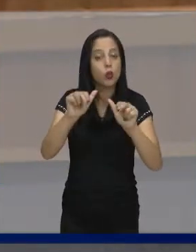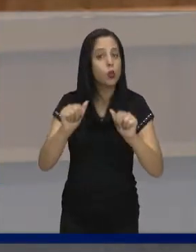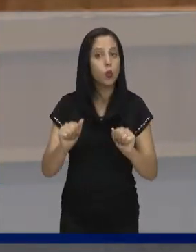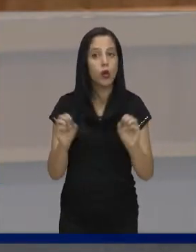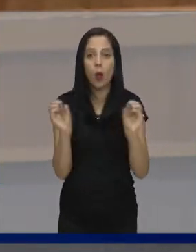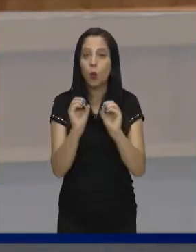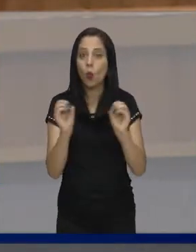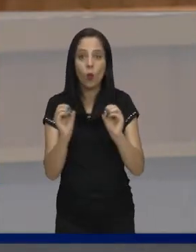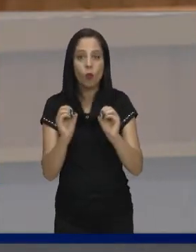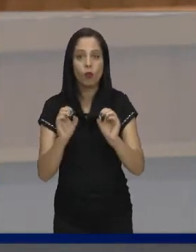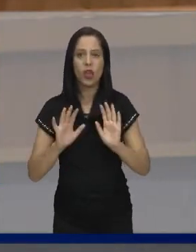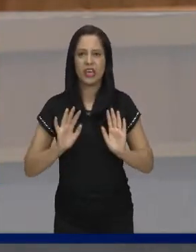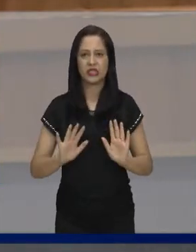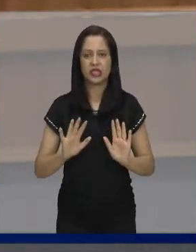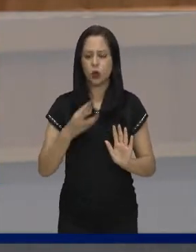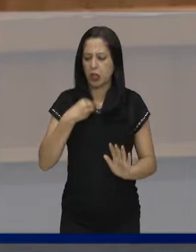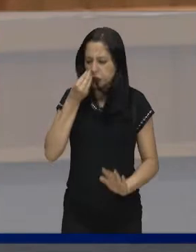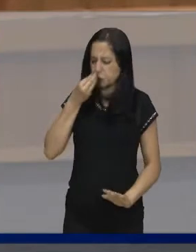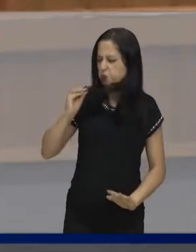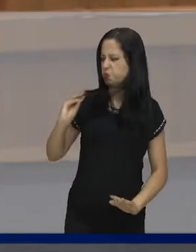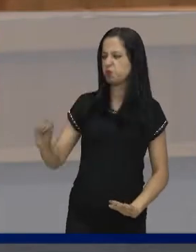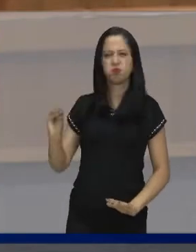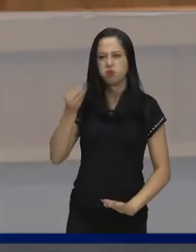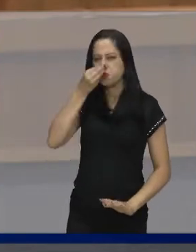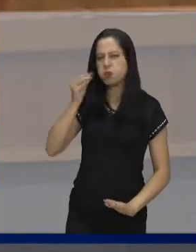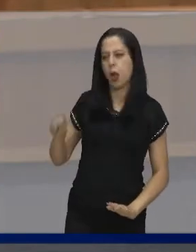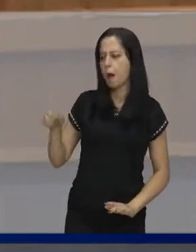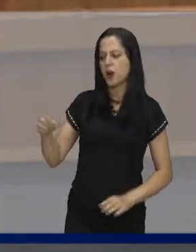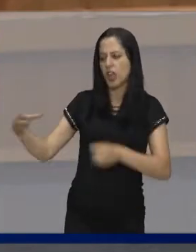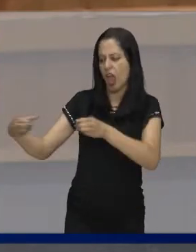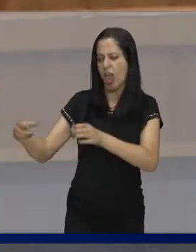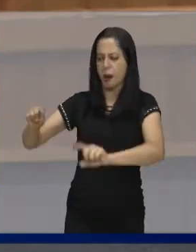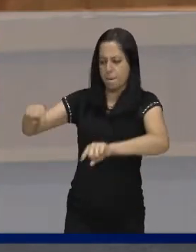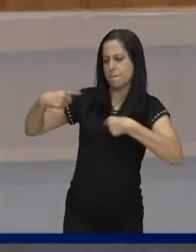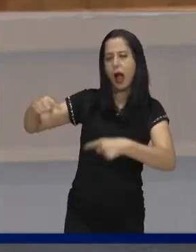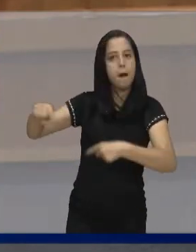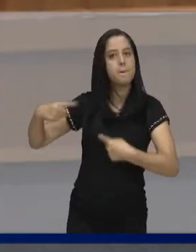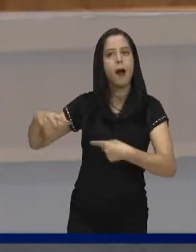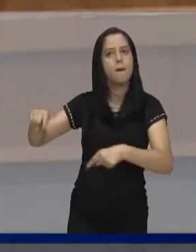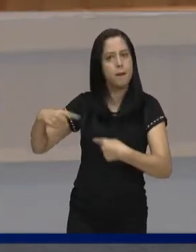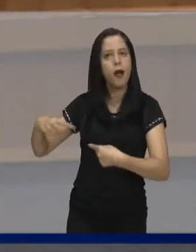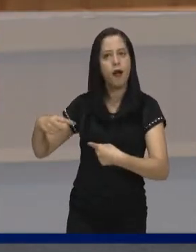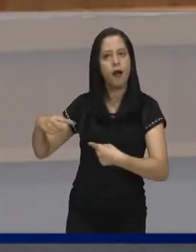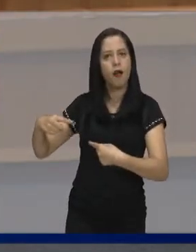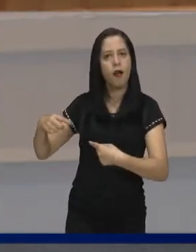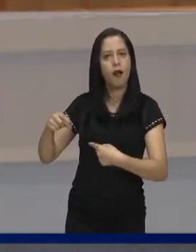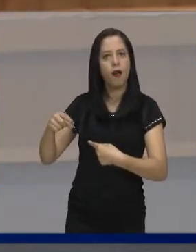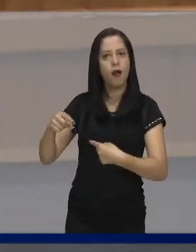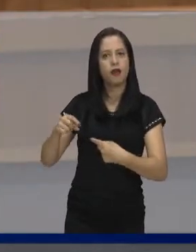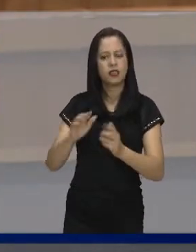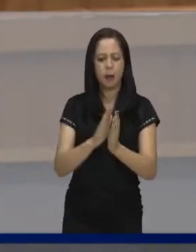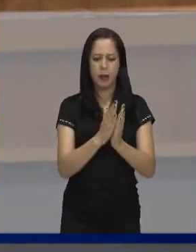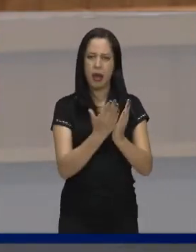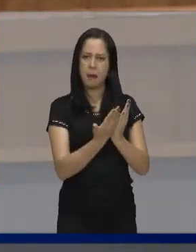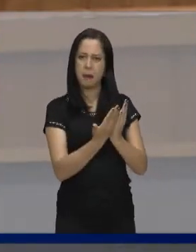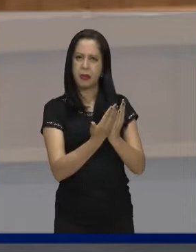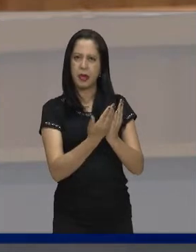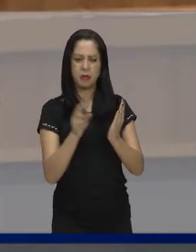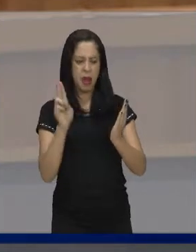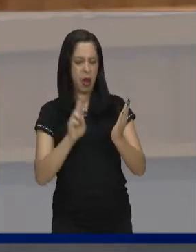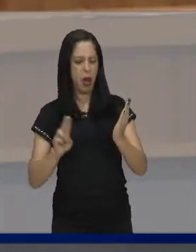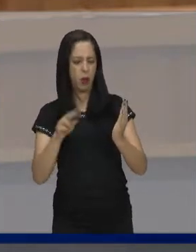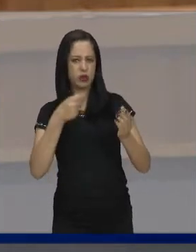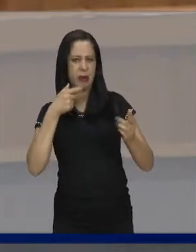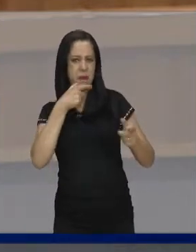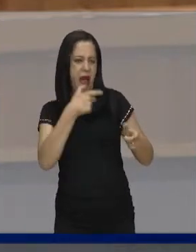grupo apresenta, tirando sarro, fazendo chacota com os cristãos, usando a Bíblia. Nós temos que ser respeitados, porque nós